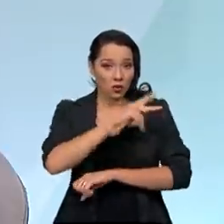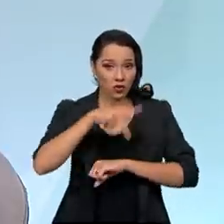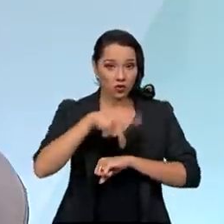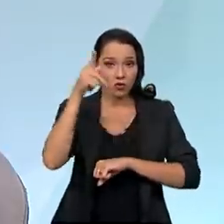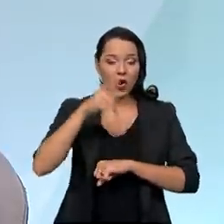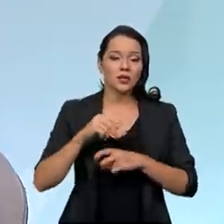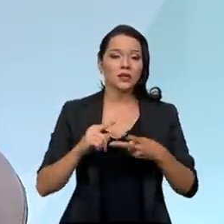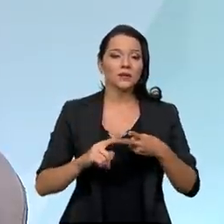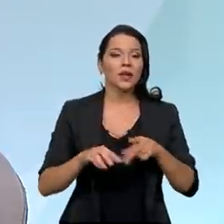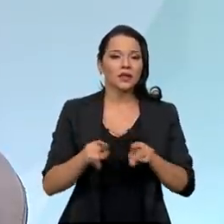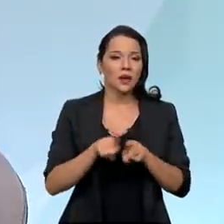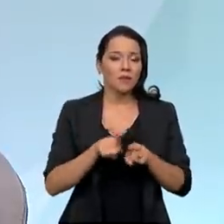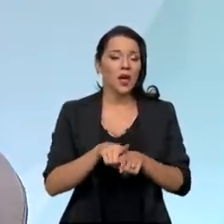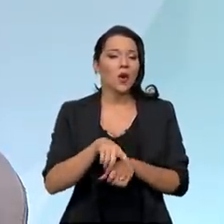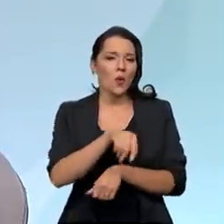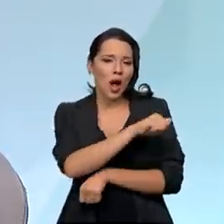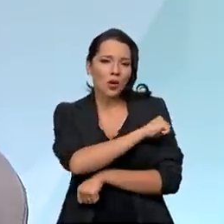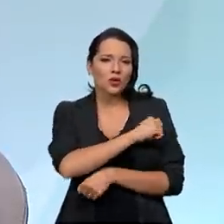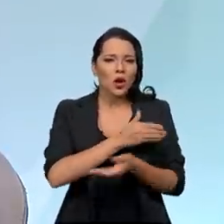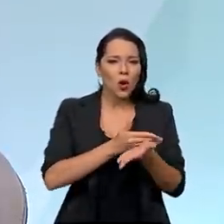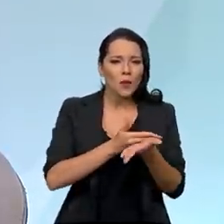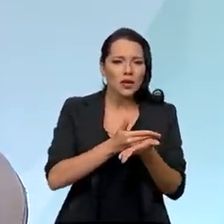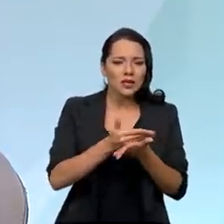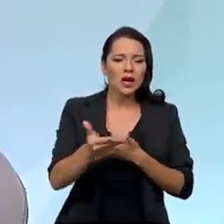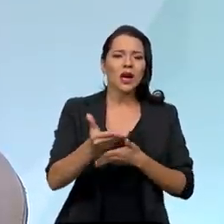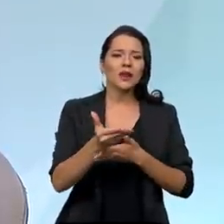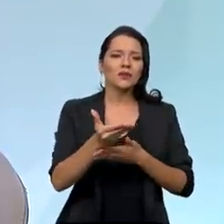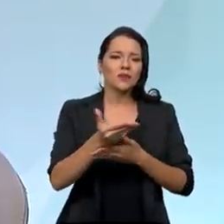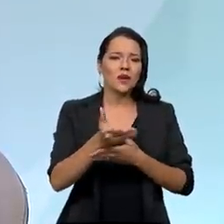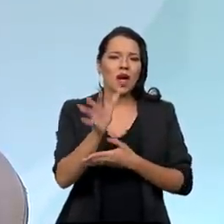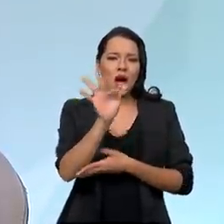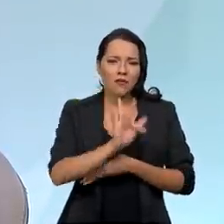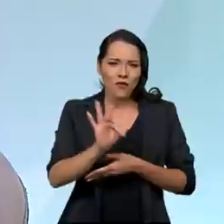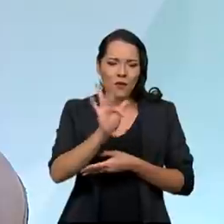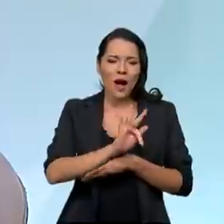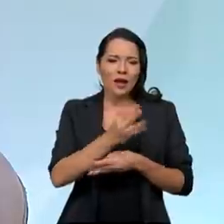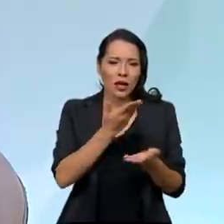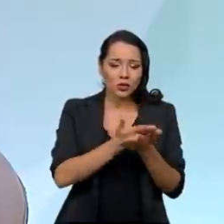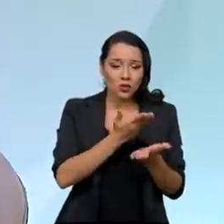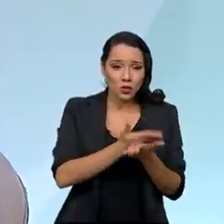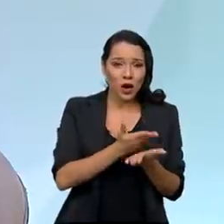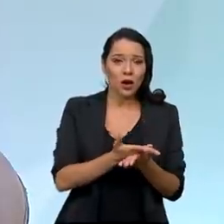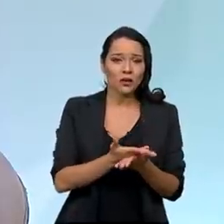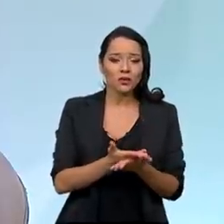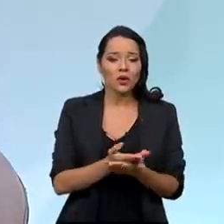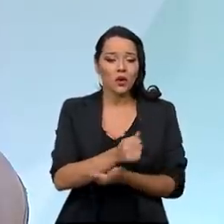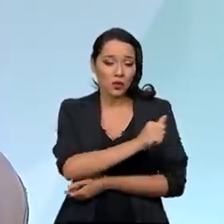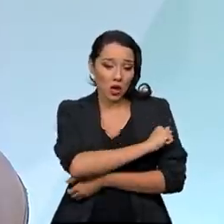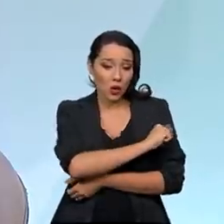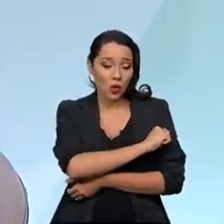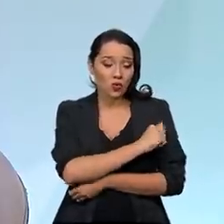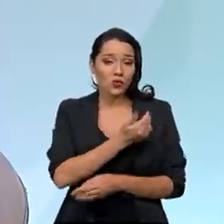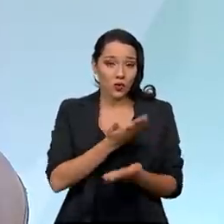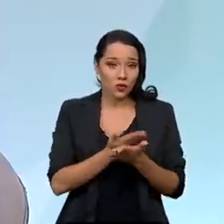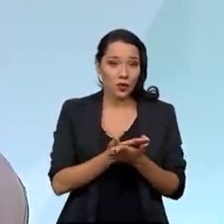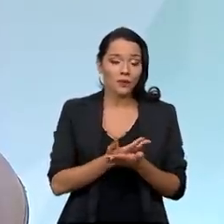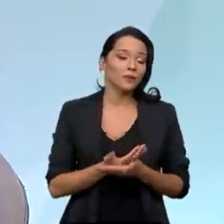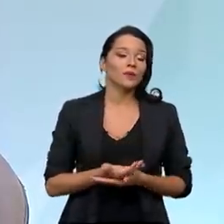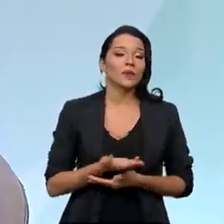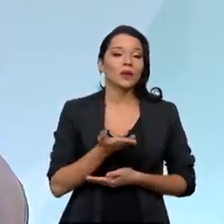pós-graduação e o docente, que afinal são os grandes protagonistas, não é? Os docentes e os alunos,